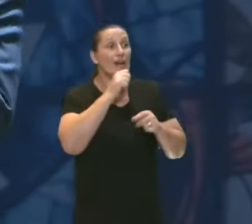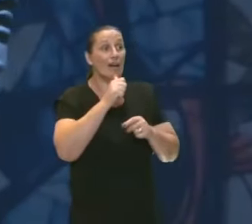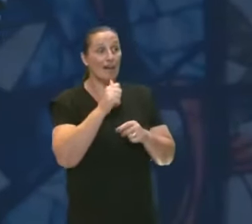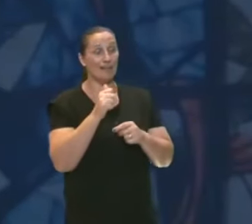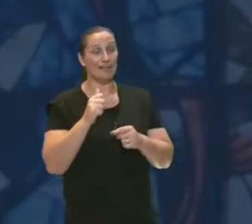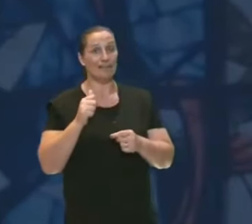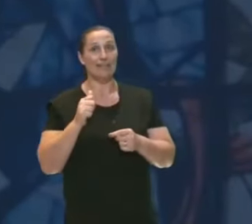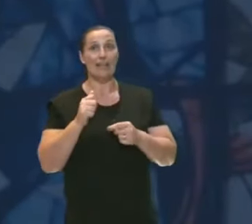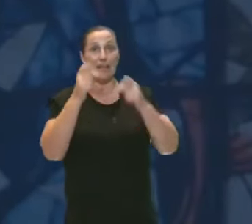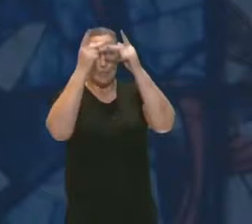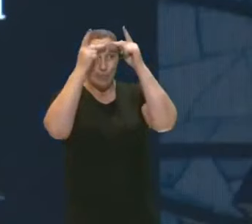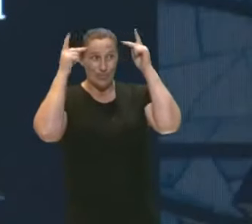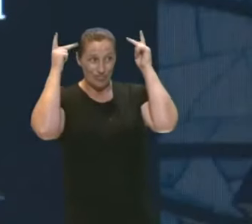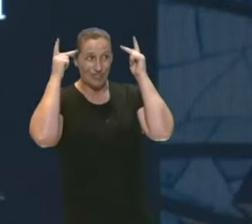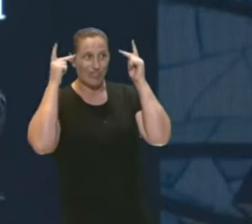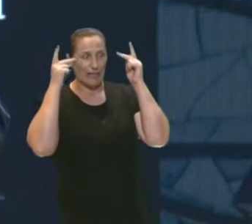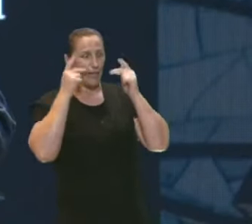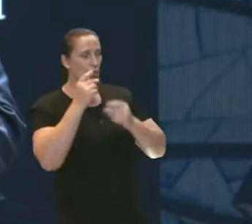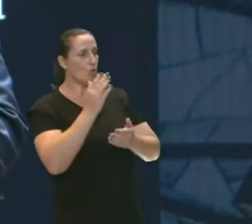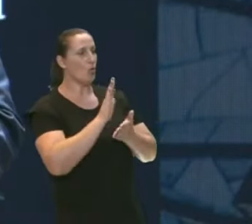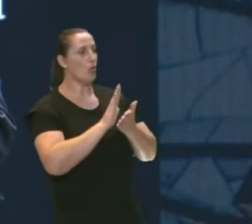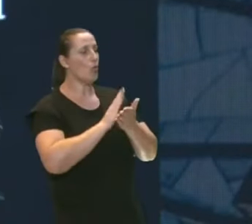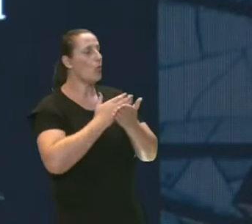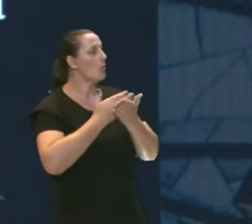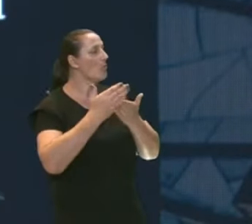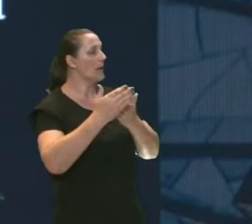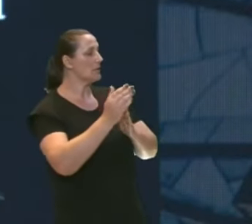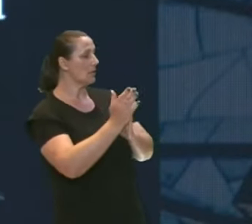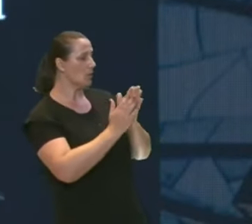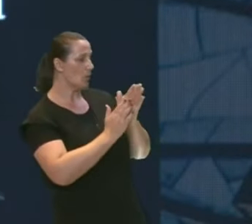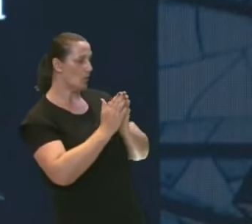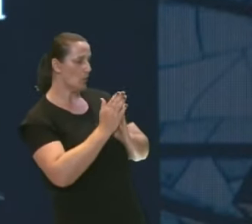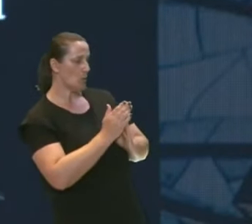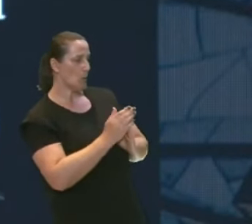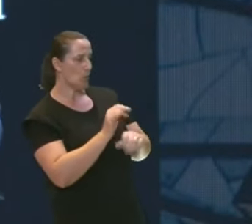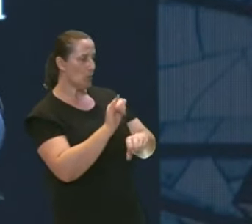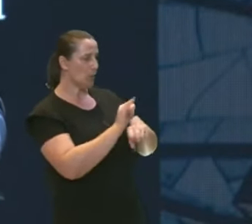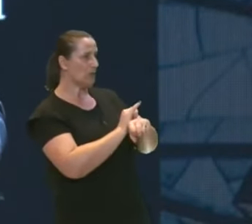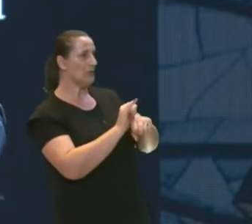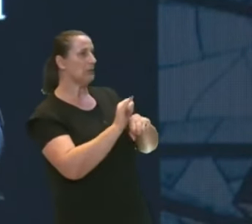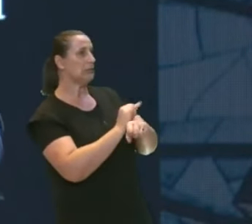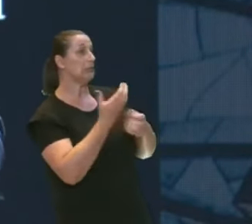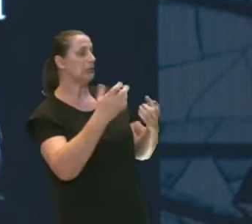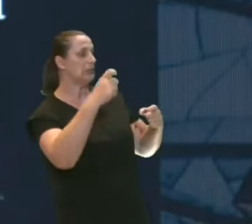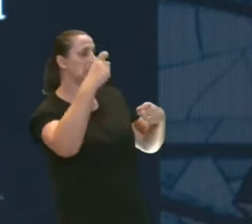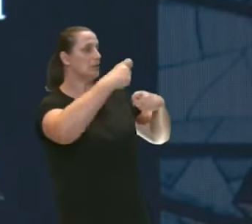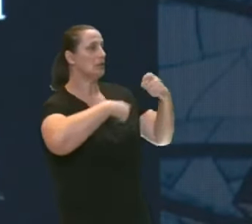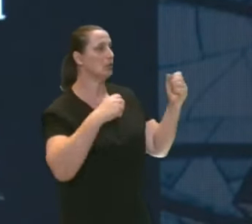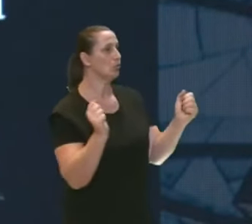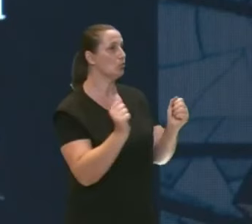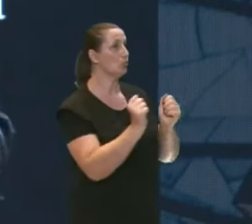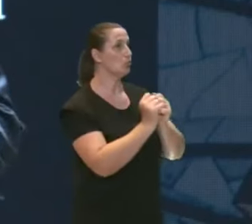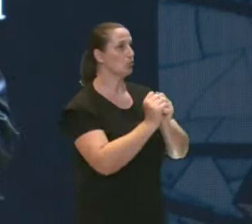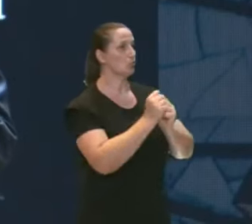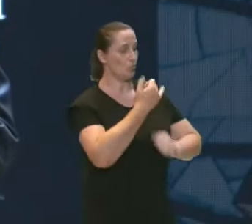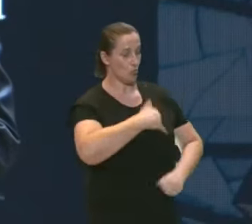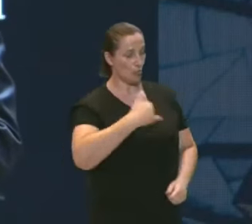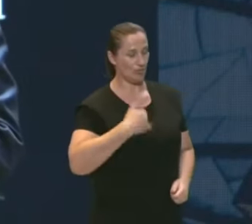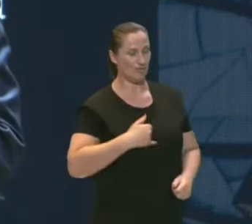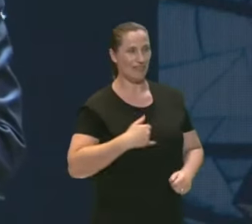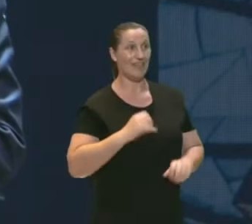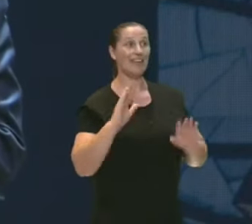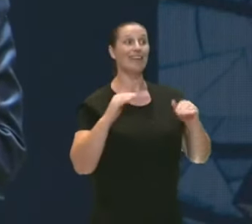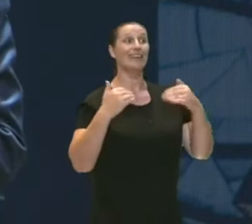a desejar José e ele é falsamente acusado, né, de abuso, e por isso então ele vai parar